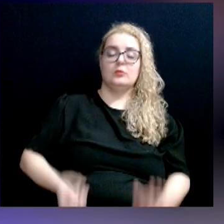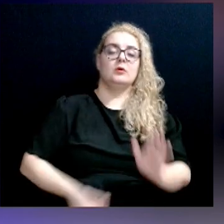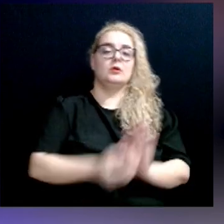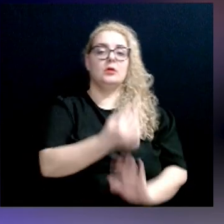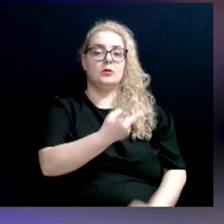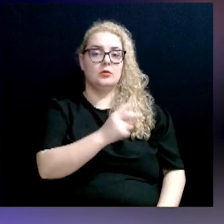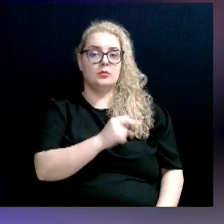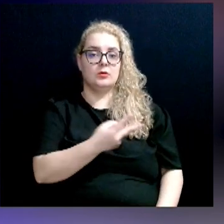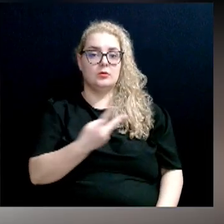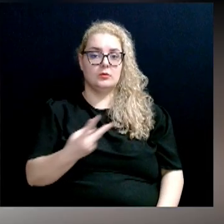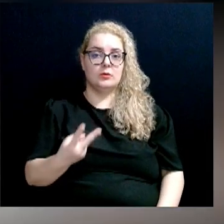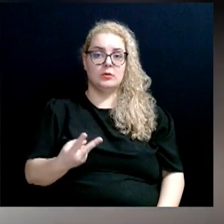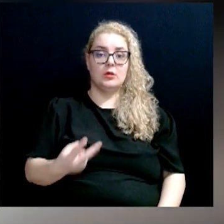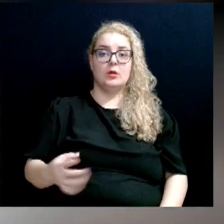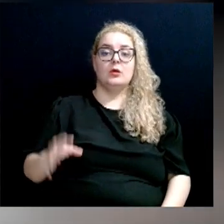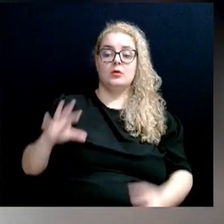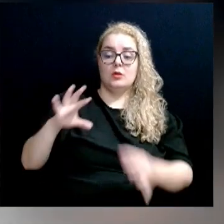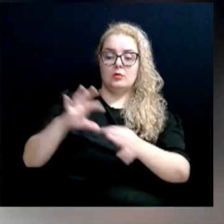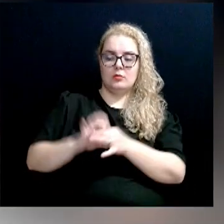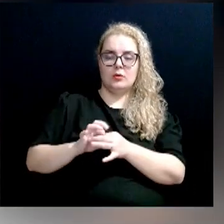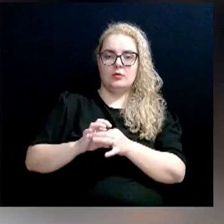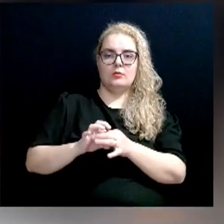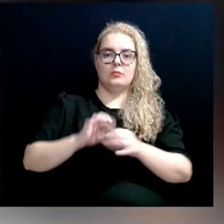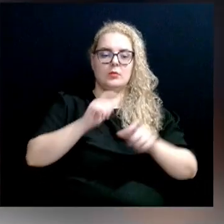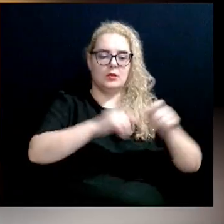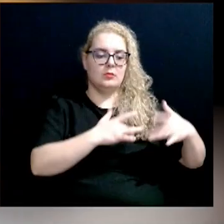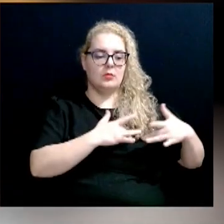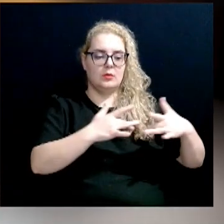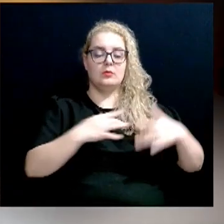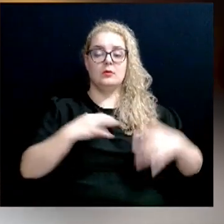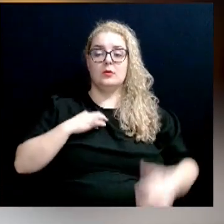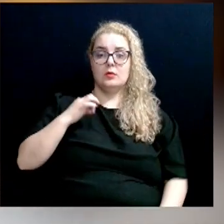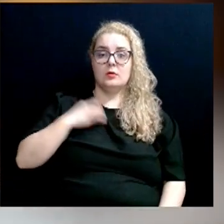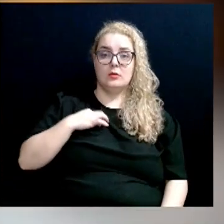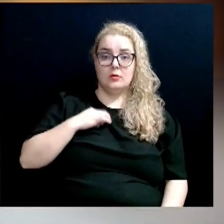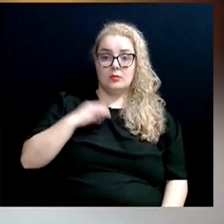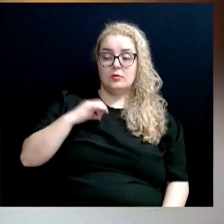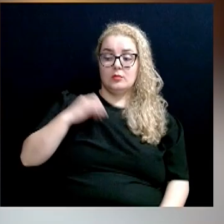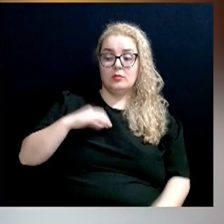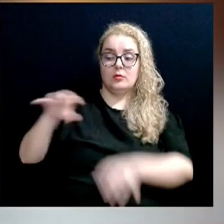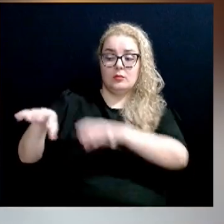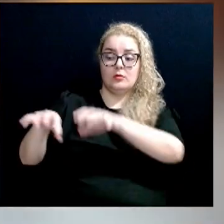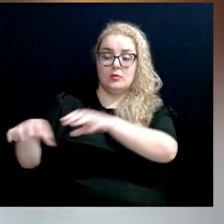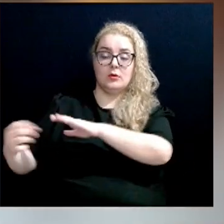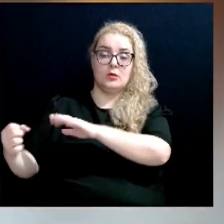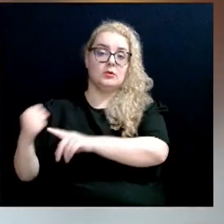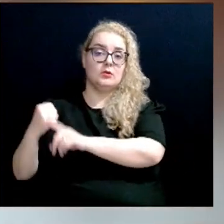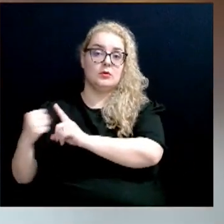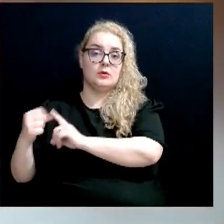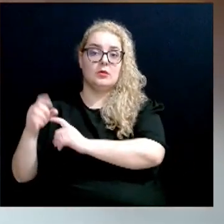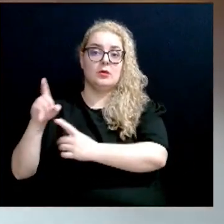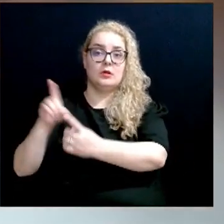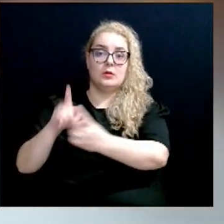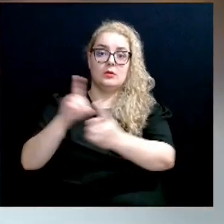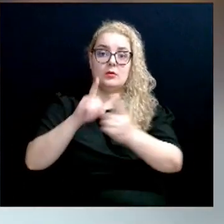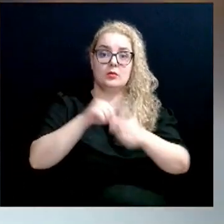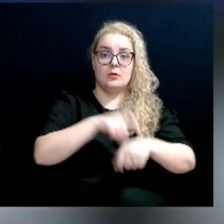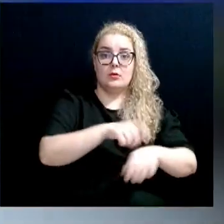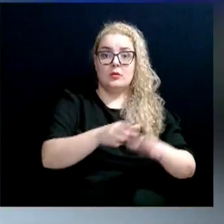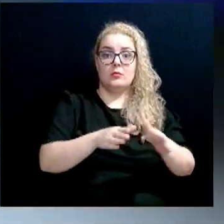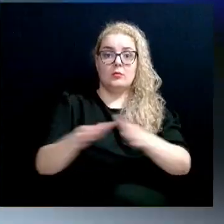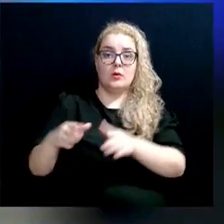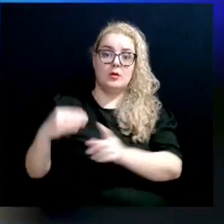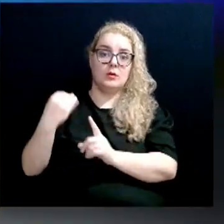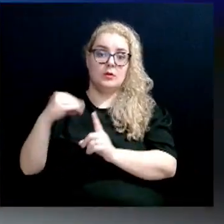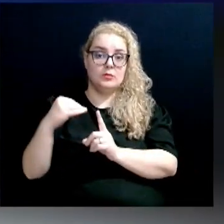na conexão entre doadores, voluntários e organizações sociais que atendem pessoas em situação de vulnerabilidade na